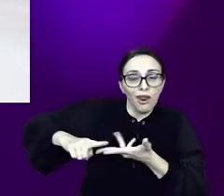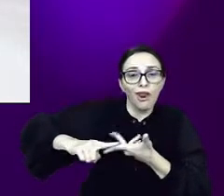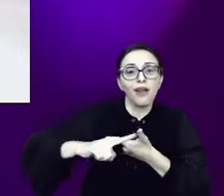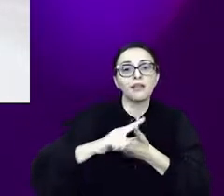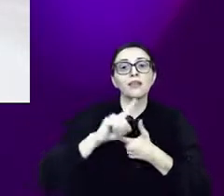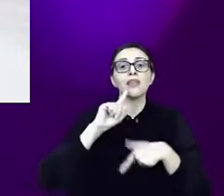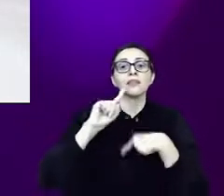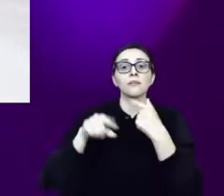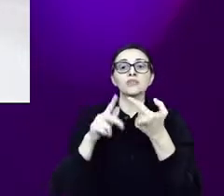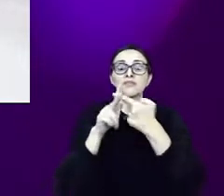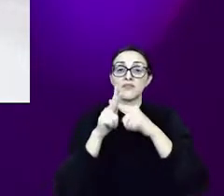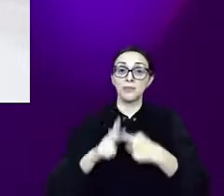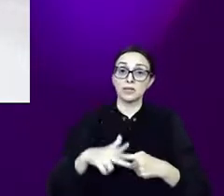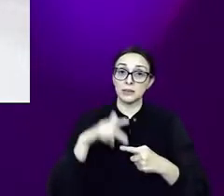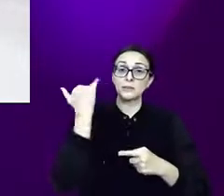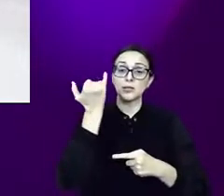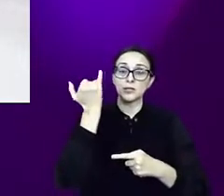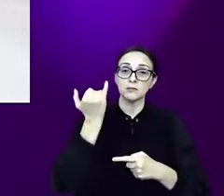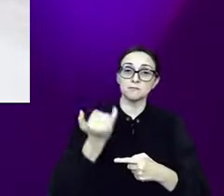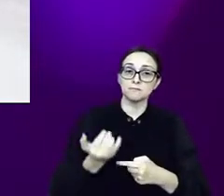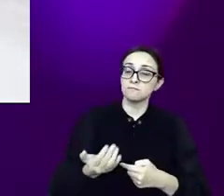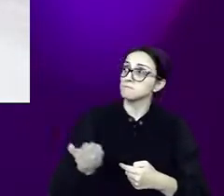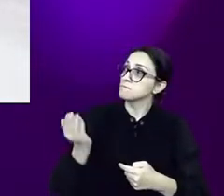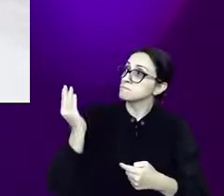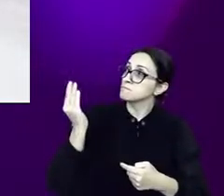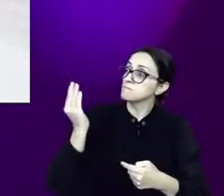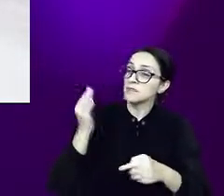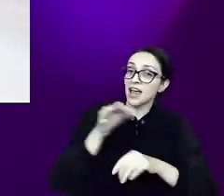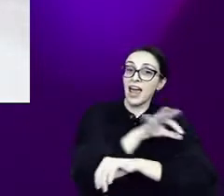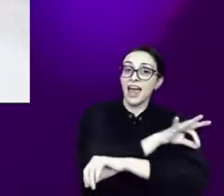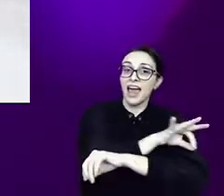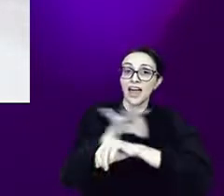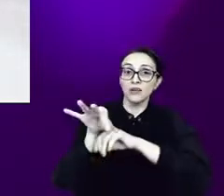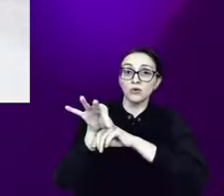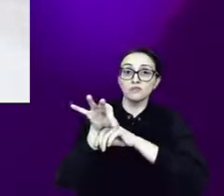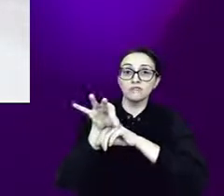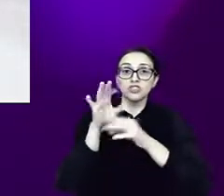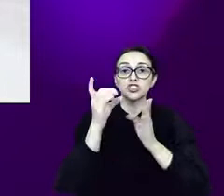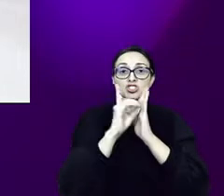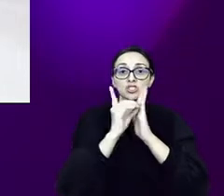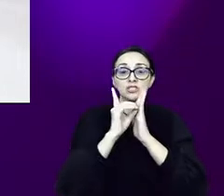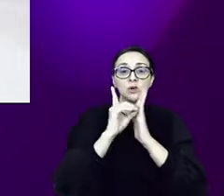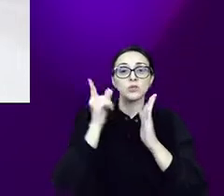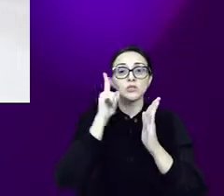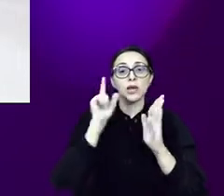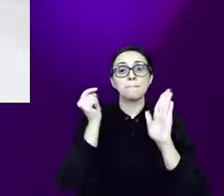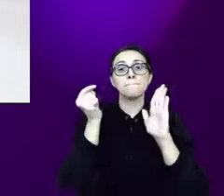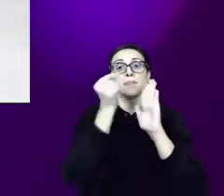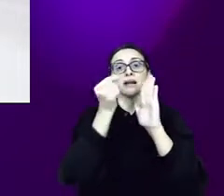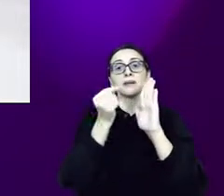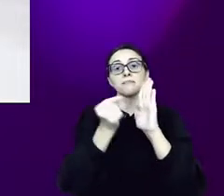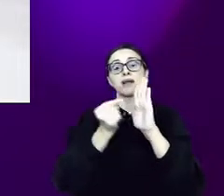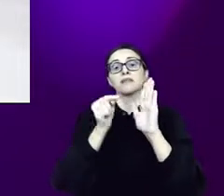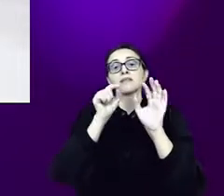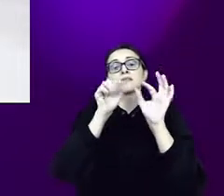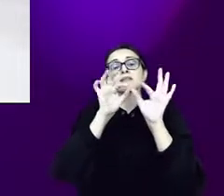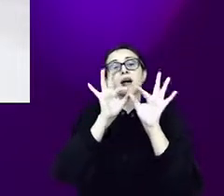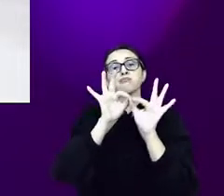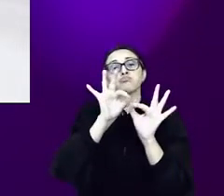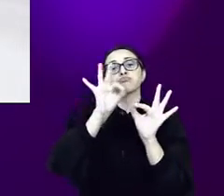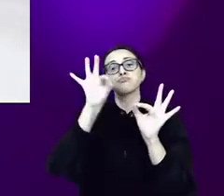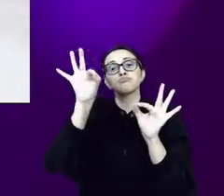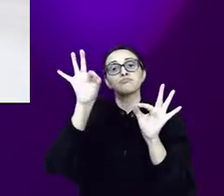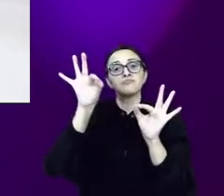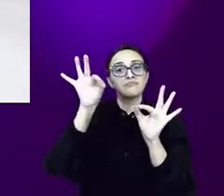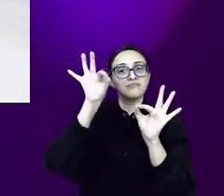hoje uma ferramenta importante é a régua digital, para que a gente faça também a marcação da altura da osteotomia do colo do